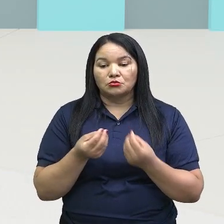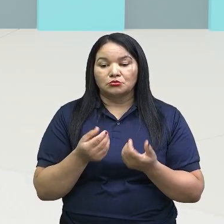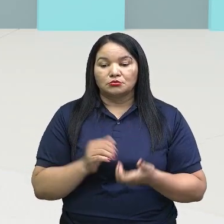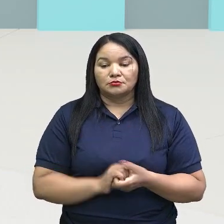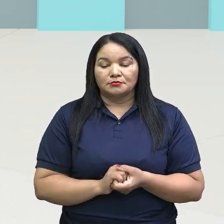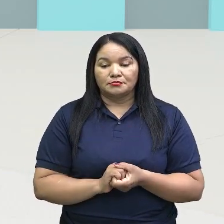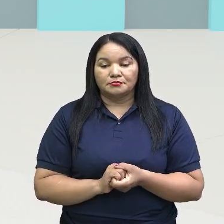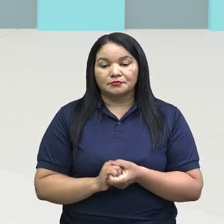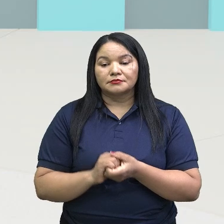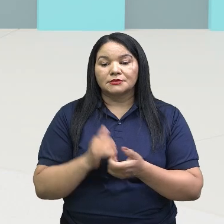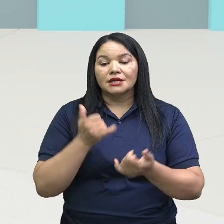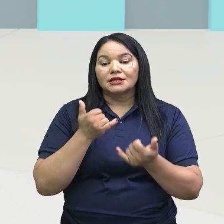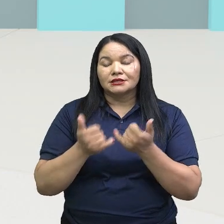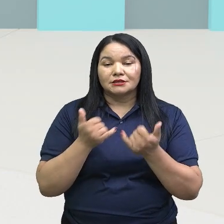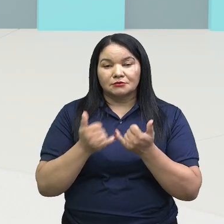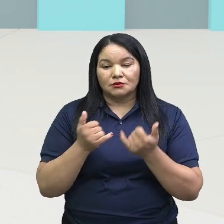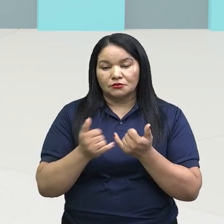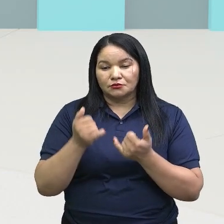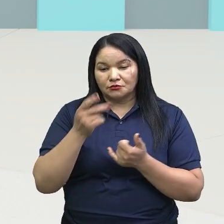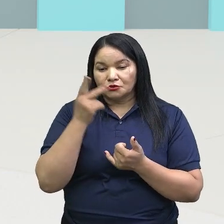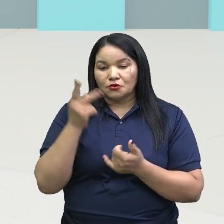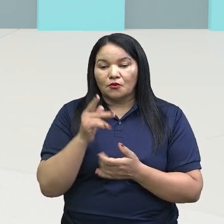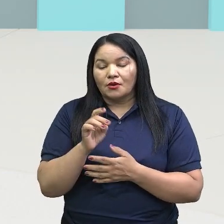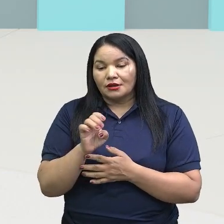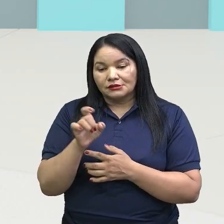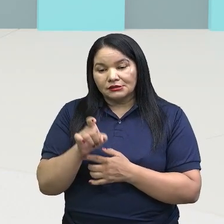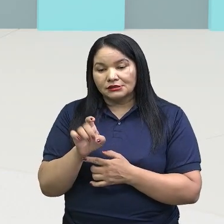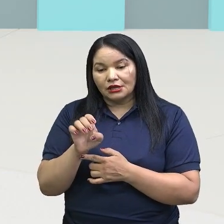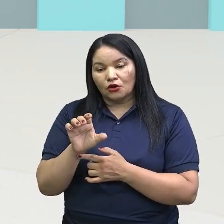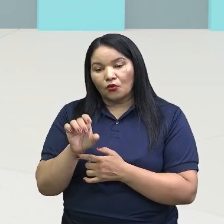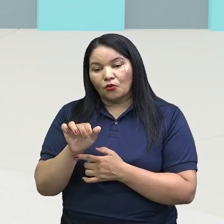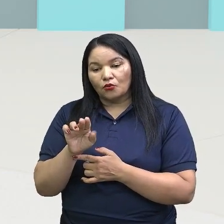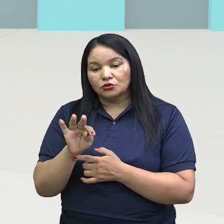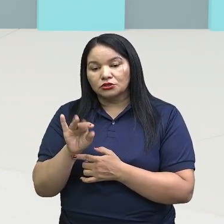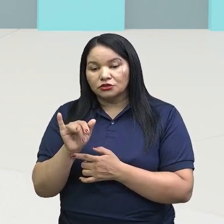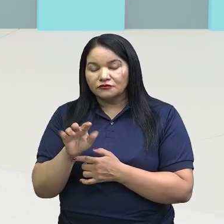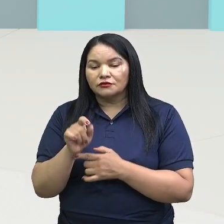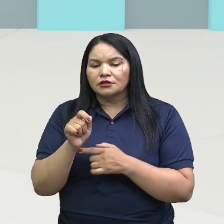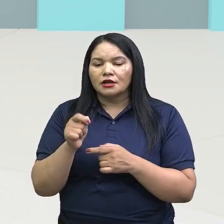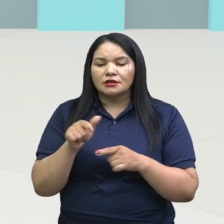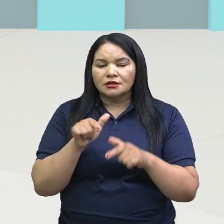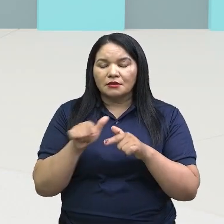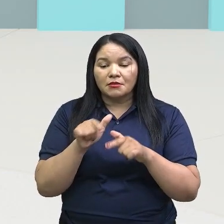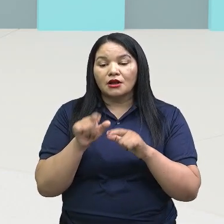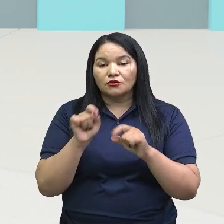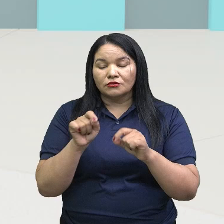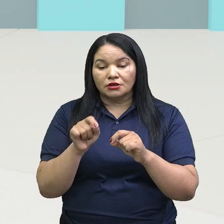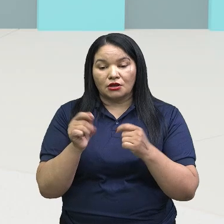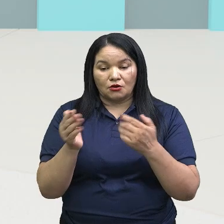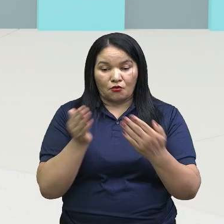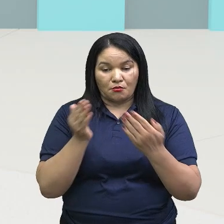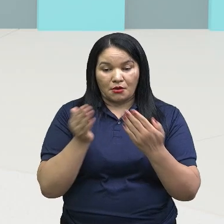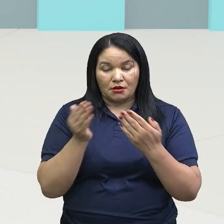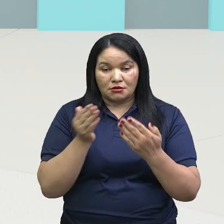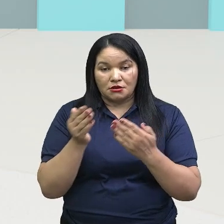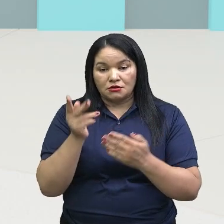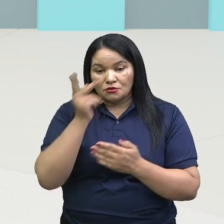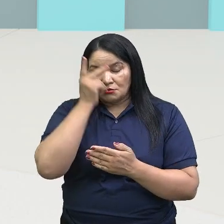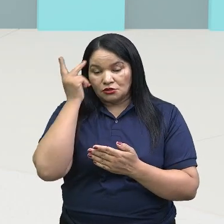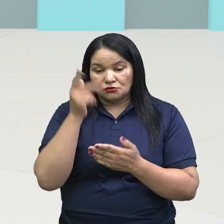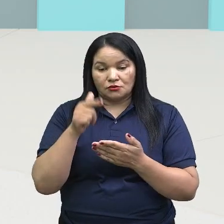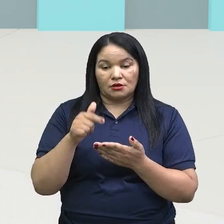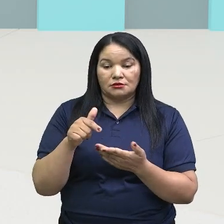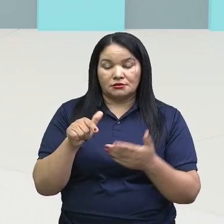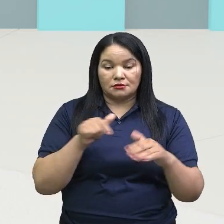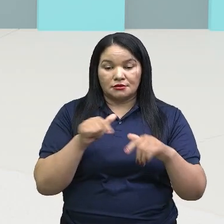de novo a conjunção como agora com uma comparativa, ou seja, eu estou comparando o meu